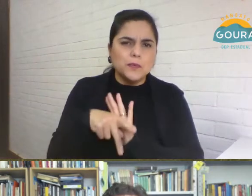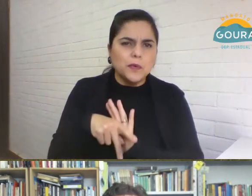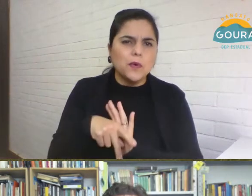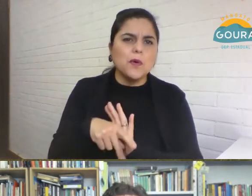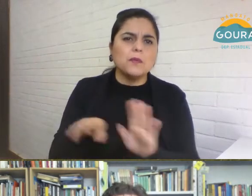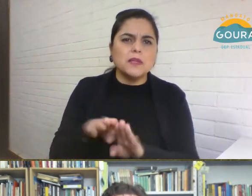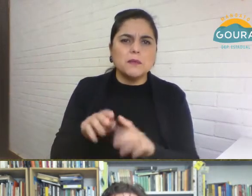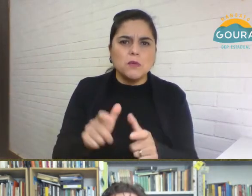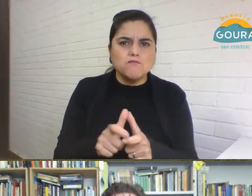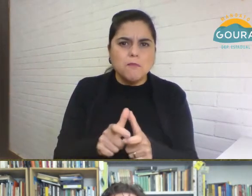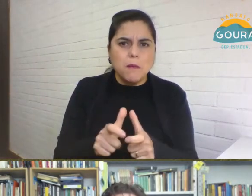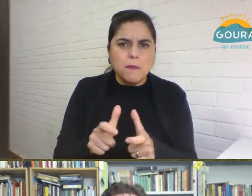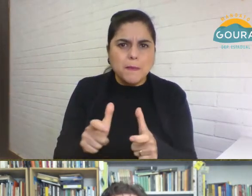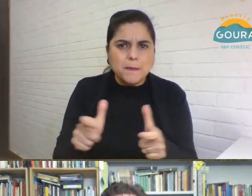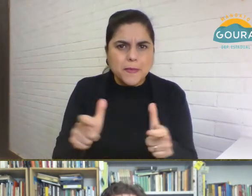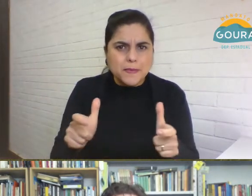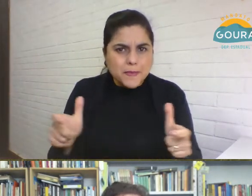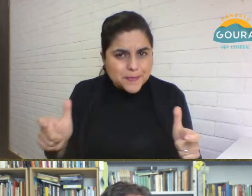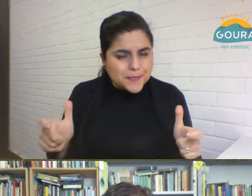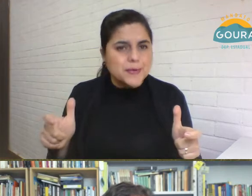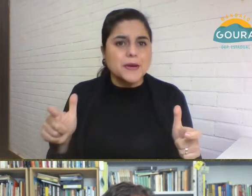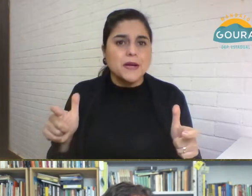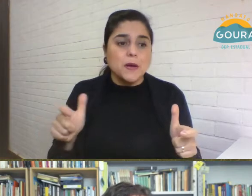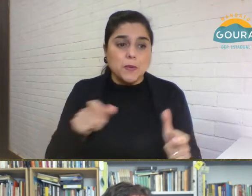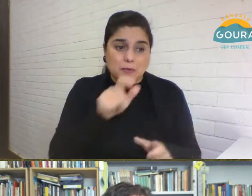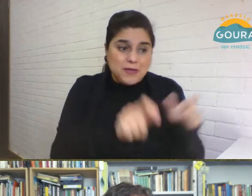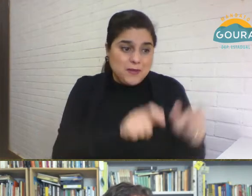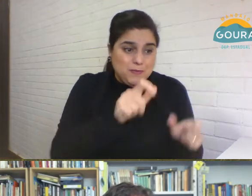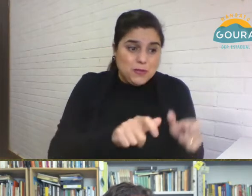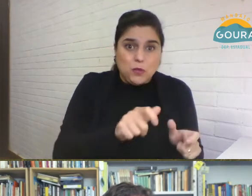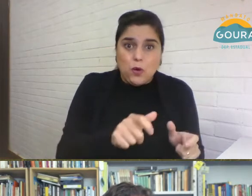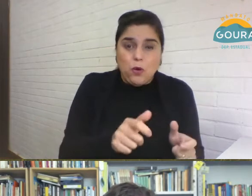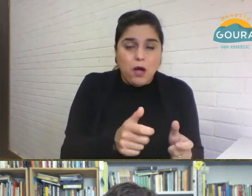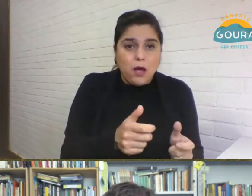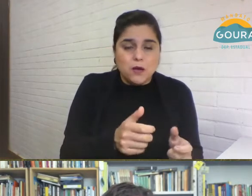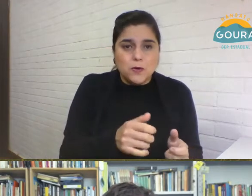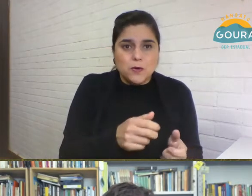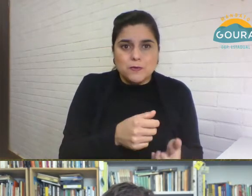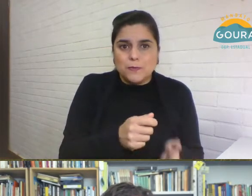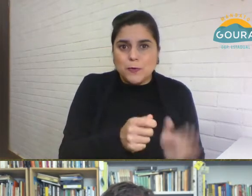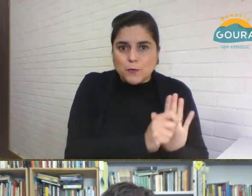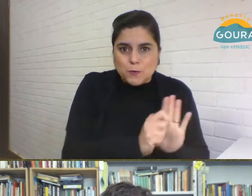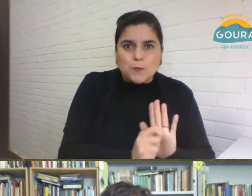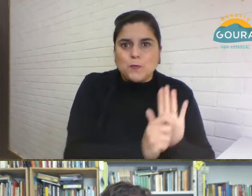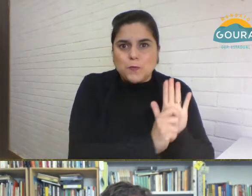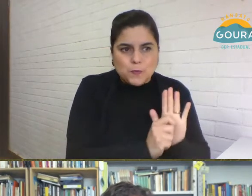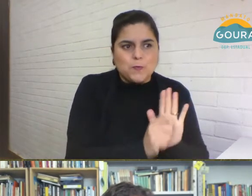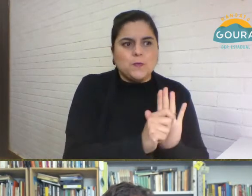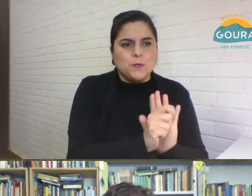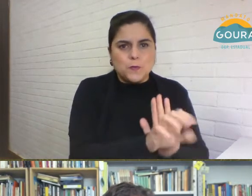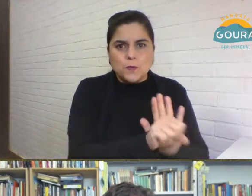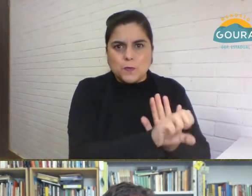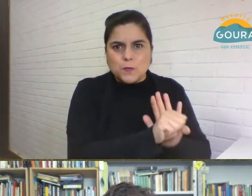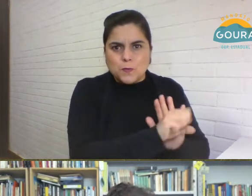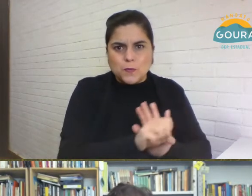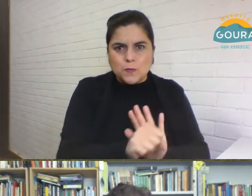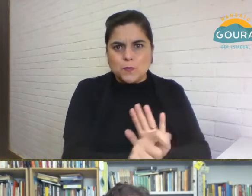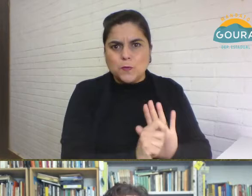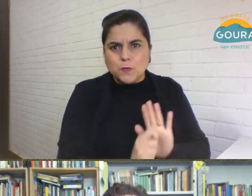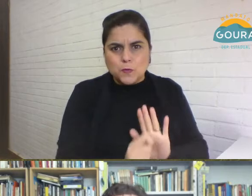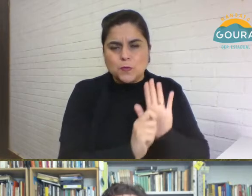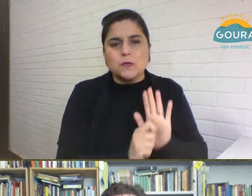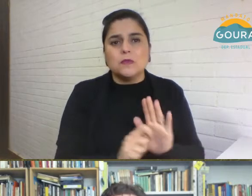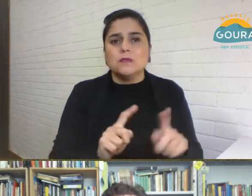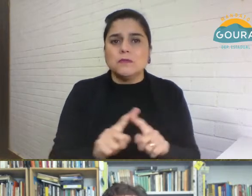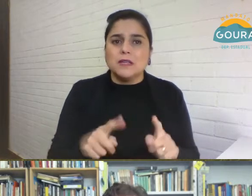aumento significativo de utilizadores de drogas ter ocorrido de uma forma completamente transversal à sociedade